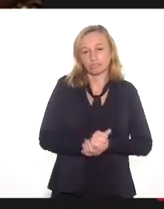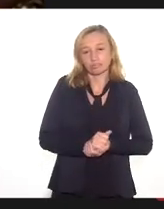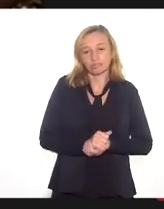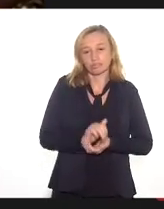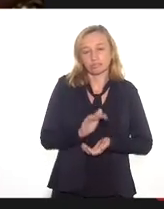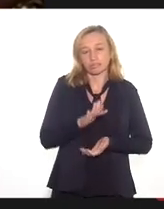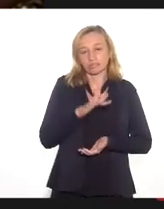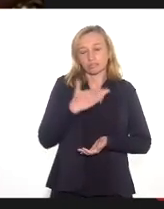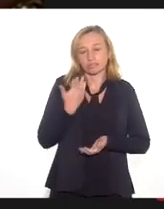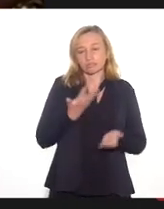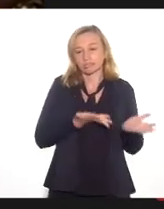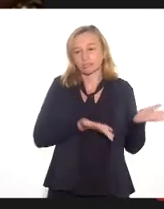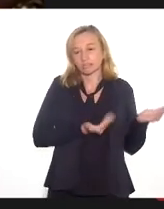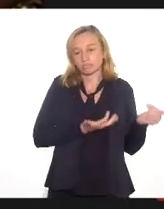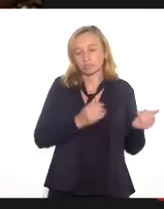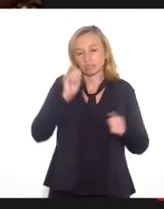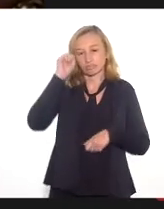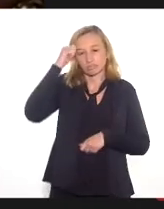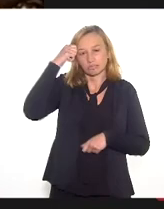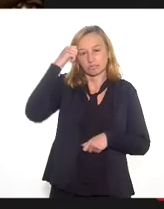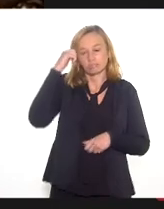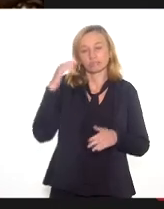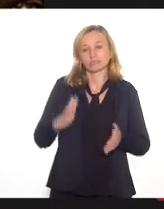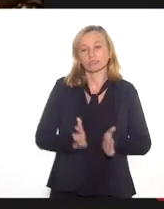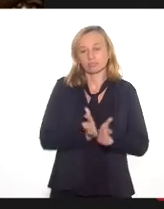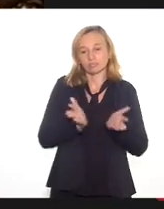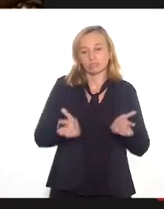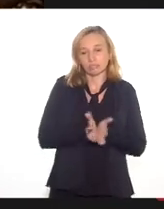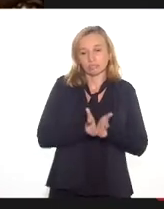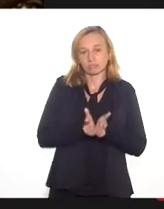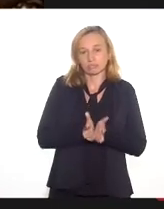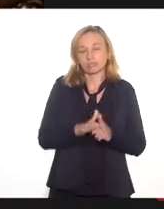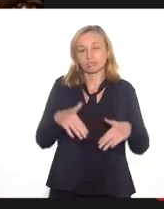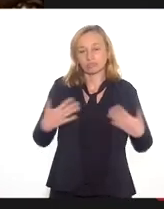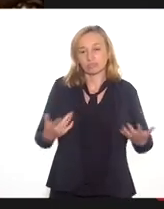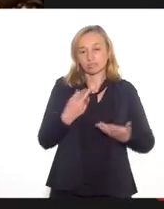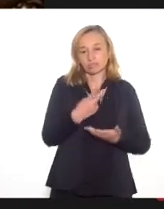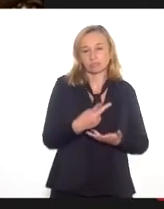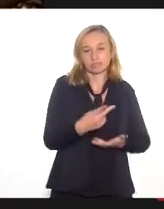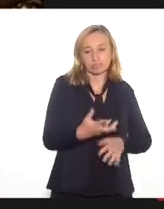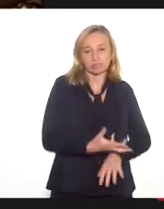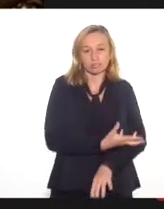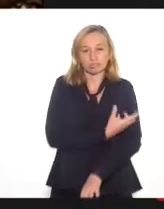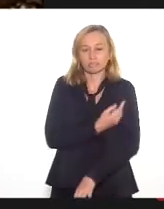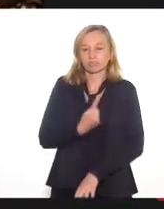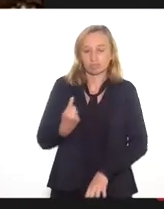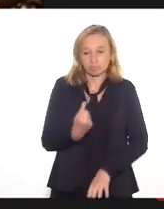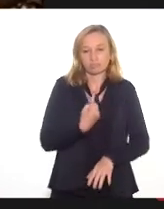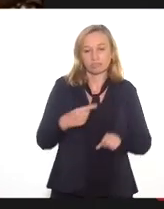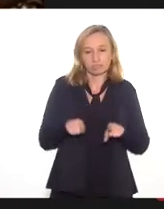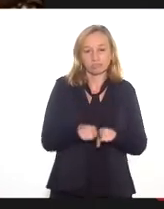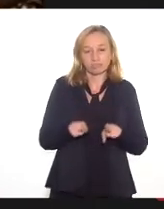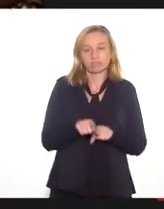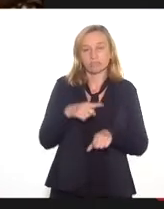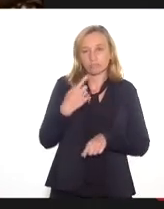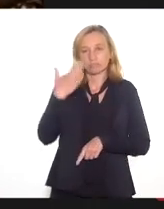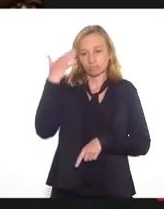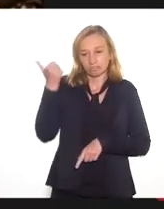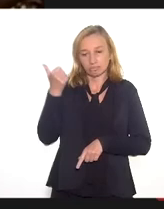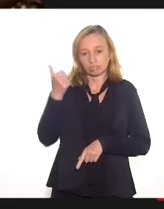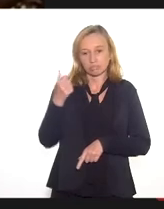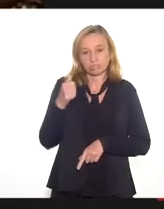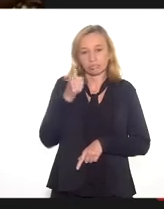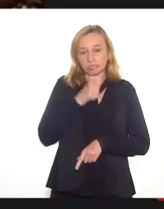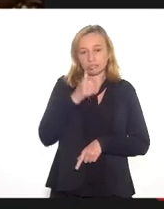da juventude preta da juventude pobre então a sua emoção é nossa emoção também porque a gente sabe a gente que é mulher